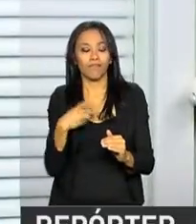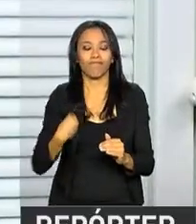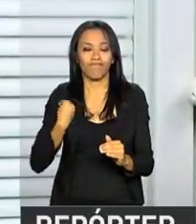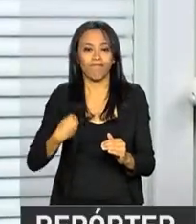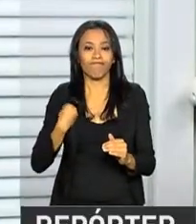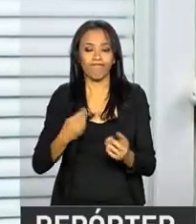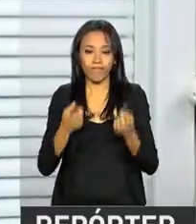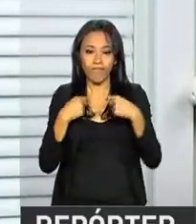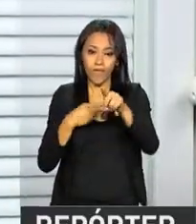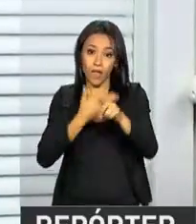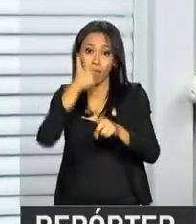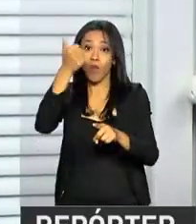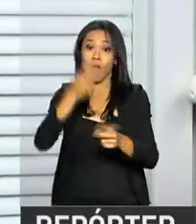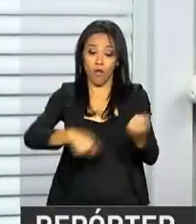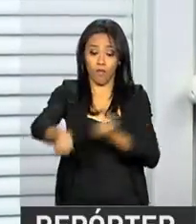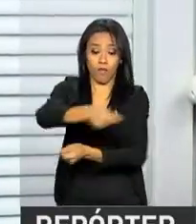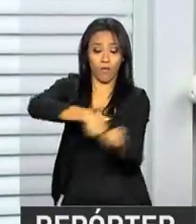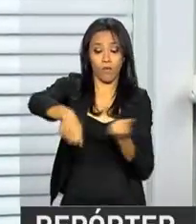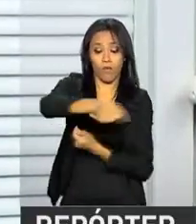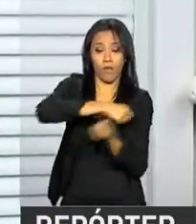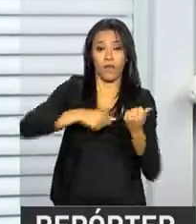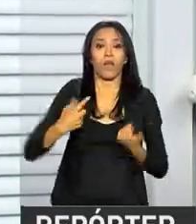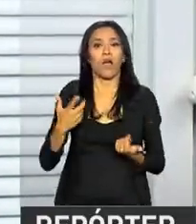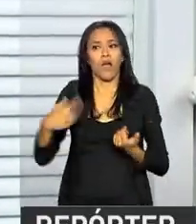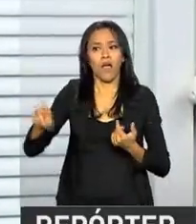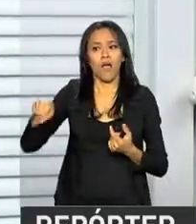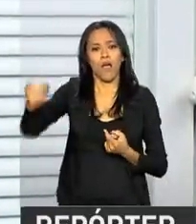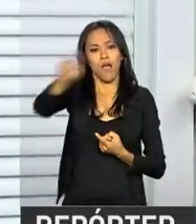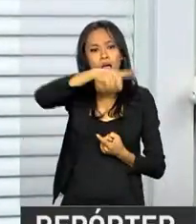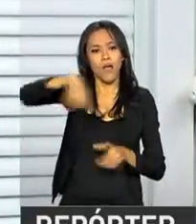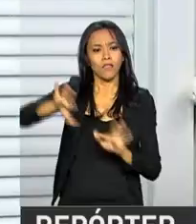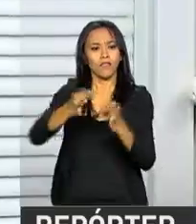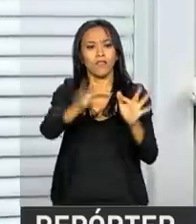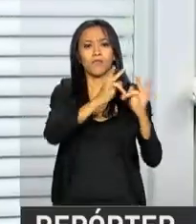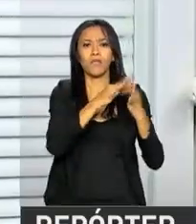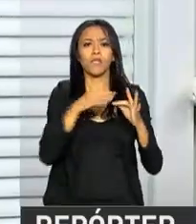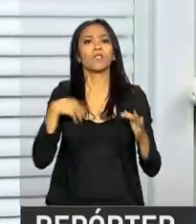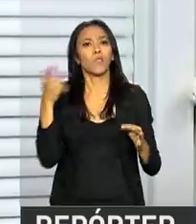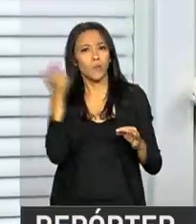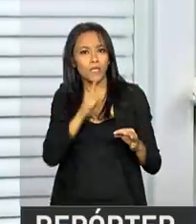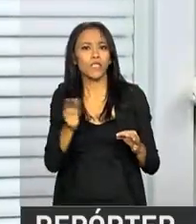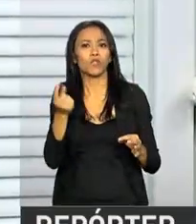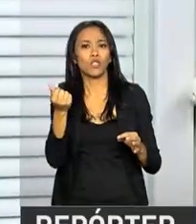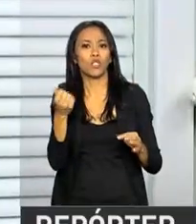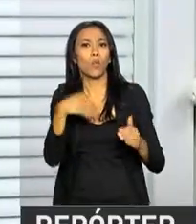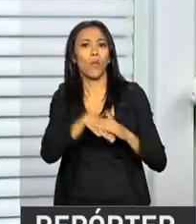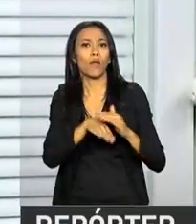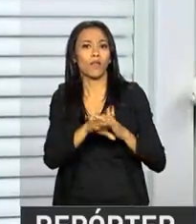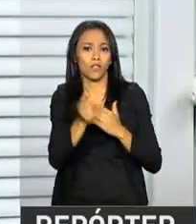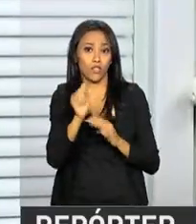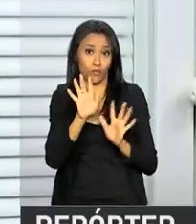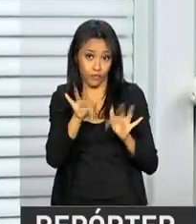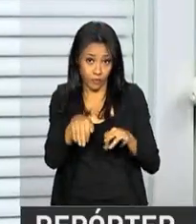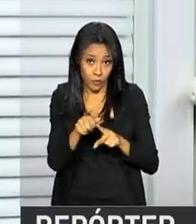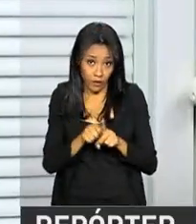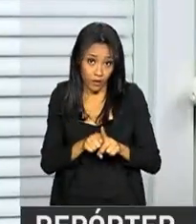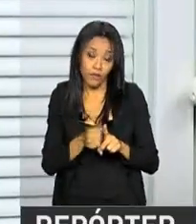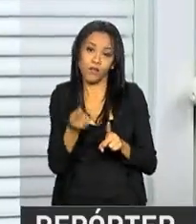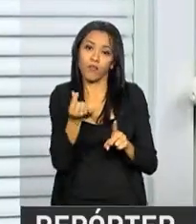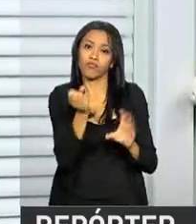têm feito com que as famílias consigam guardar um pouco de recursos no final do mês é